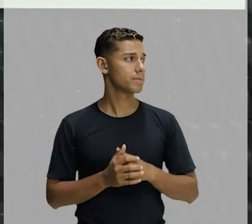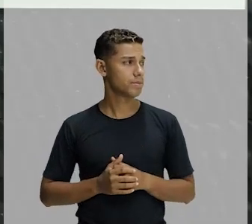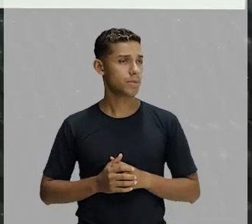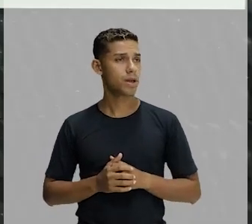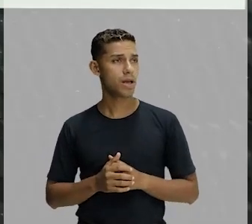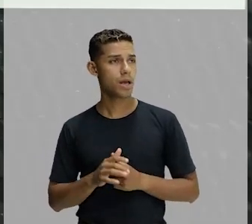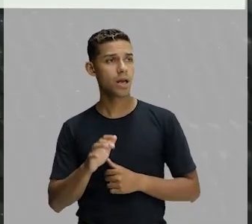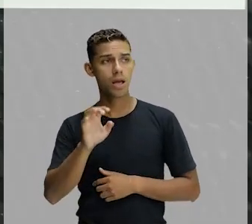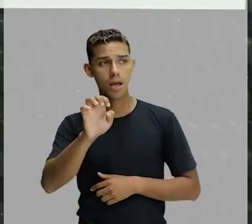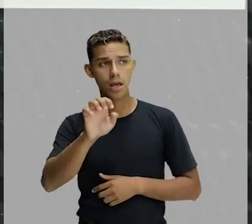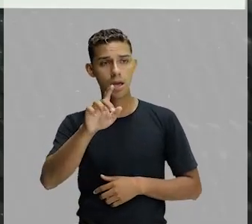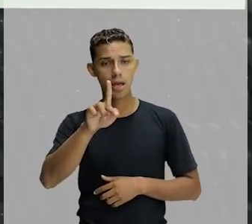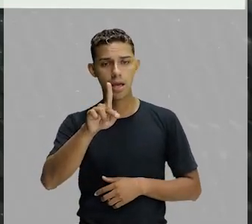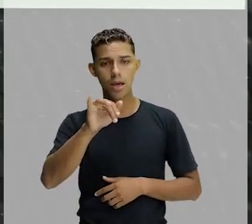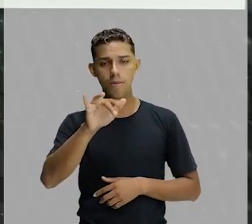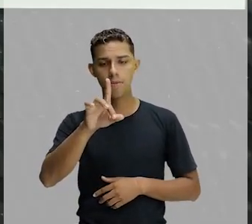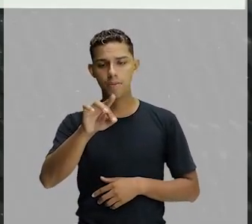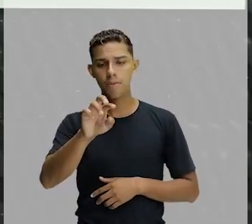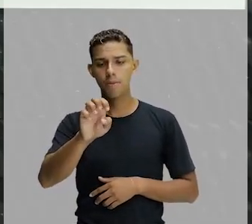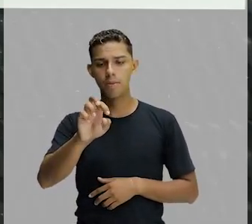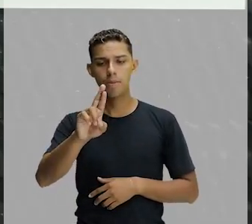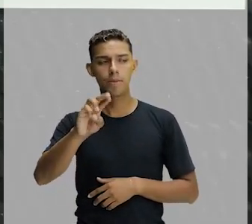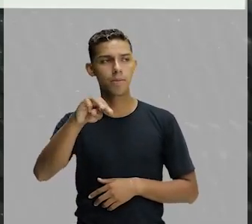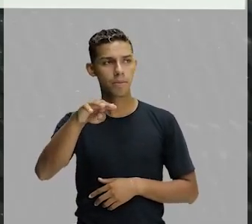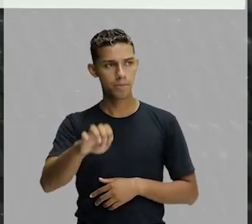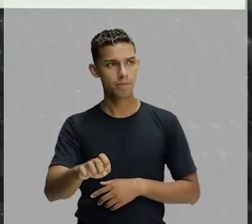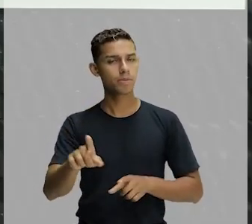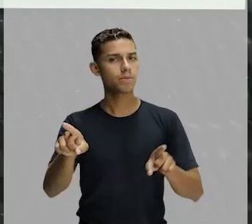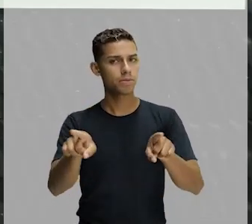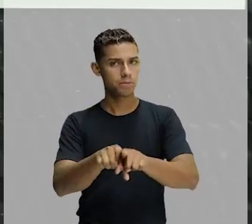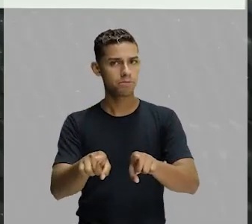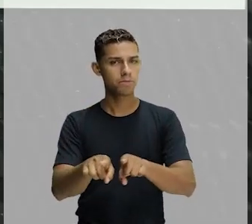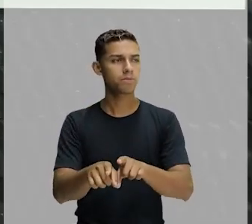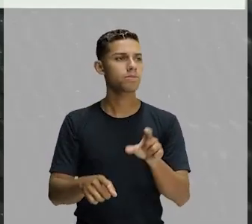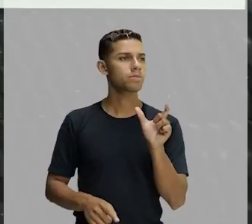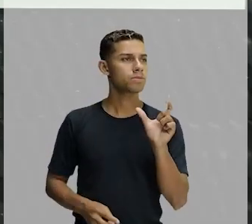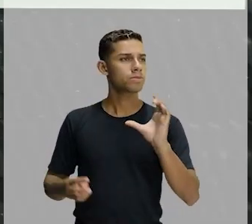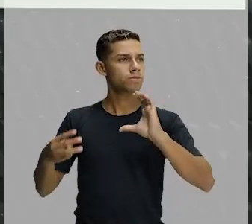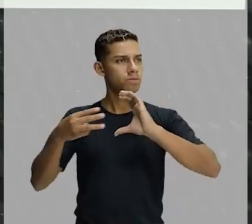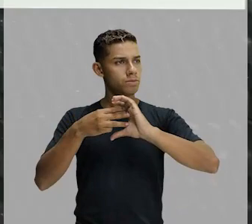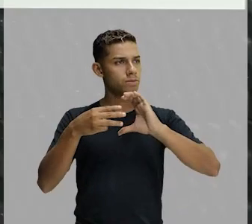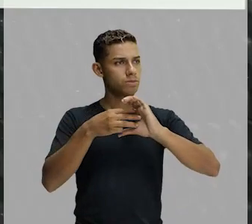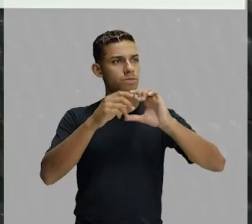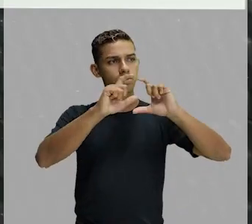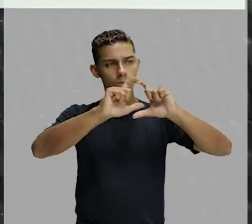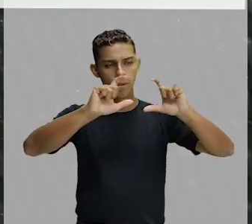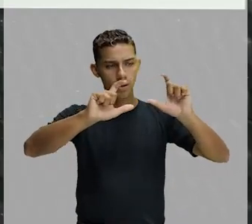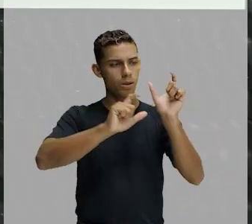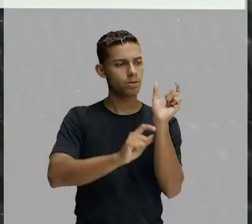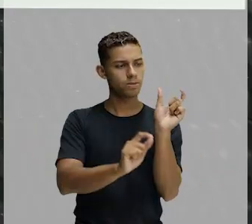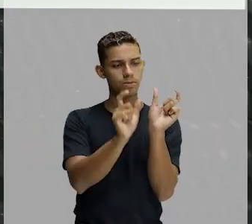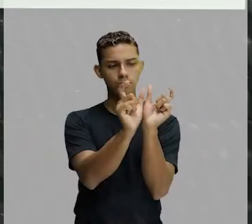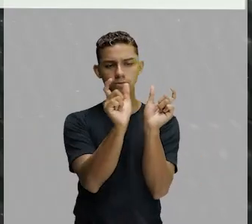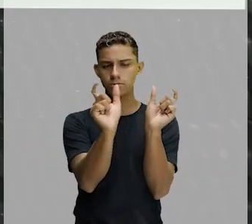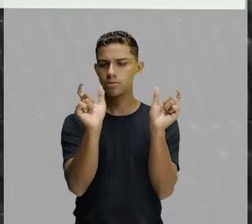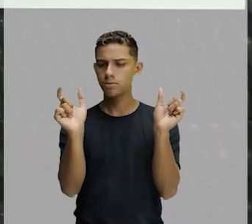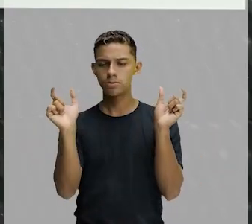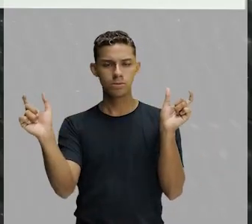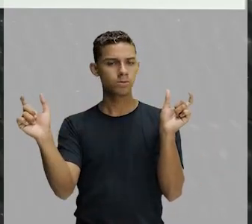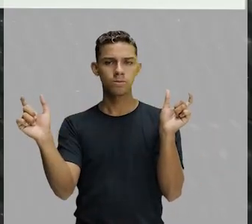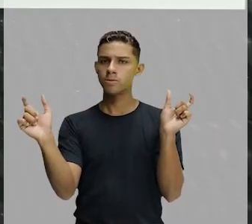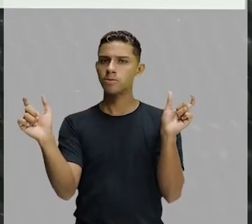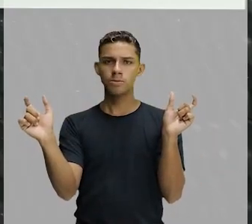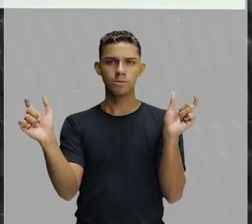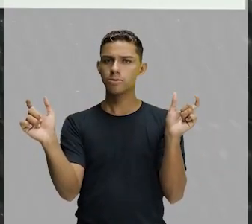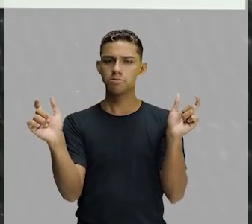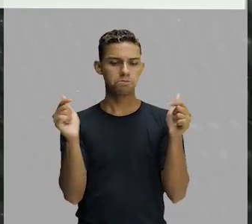epiderme da folha, essas células aqui dessa epiderme, cada célula dessa que forma a epiderme não